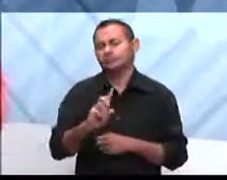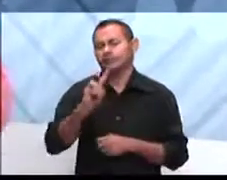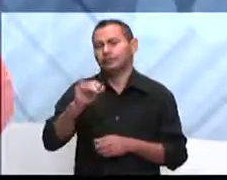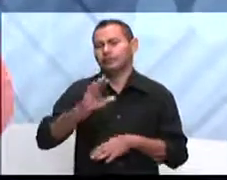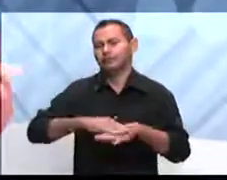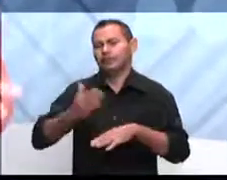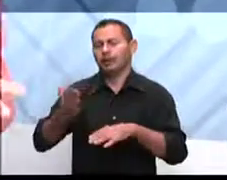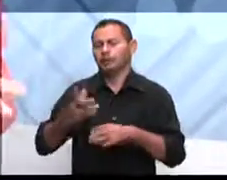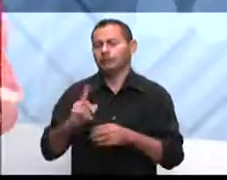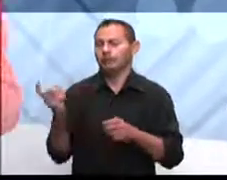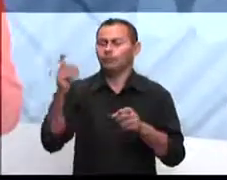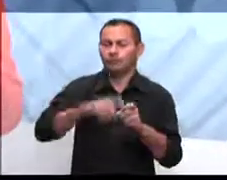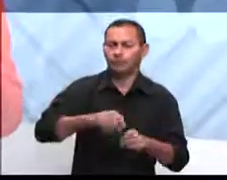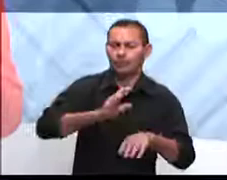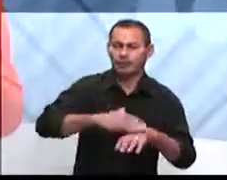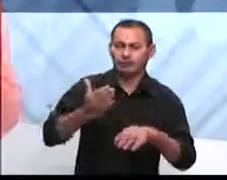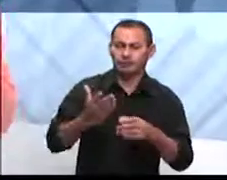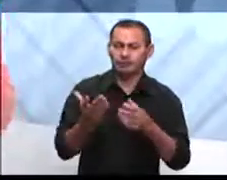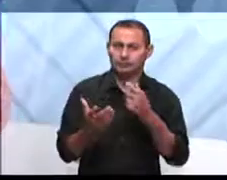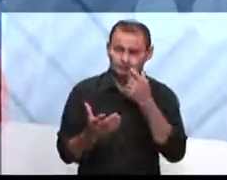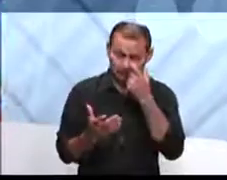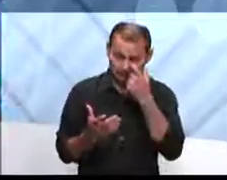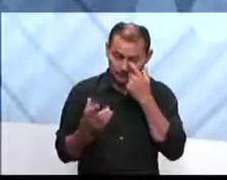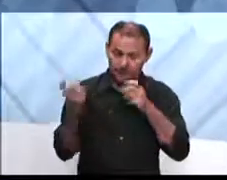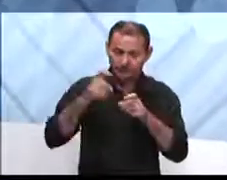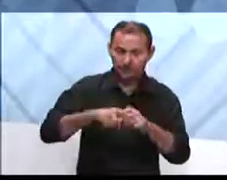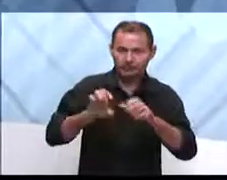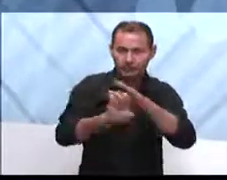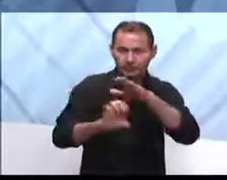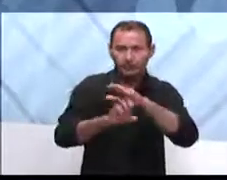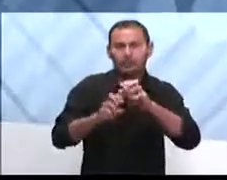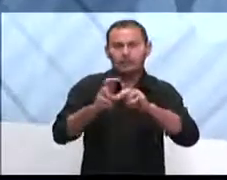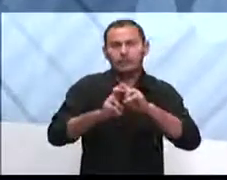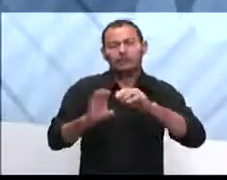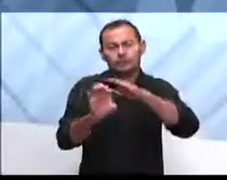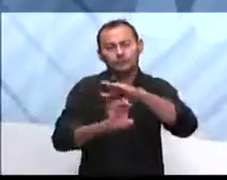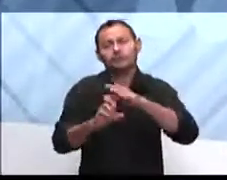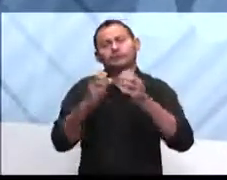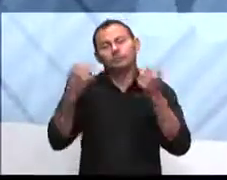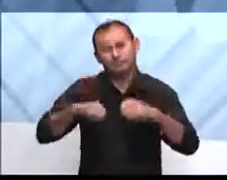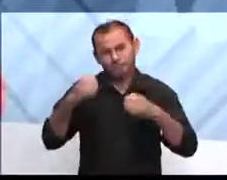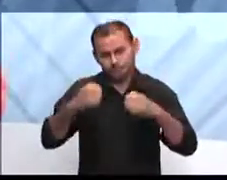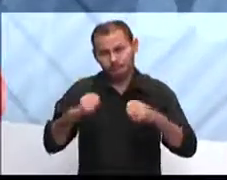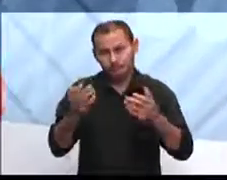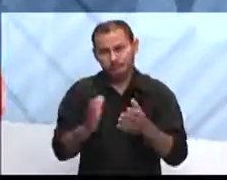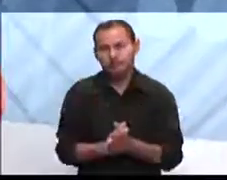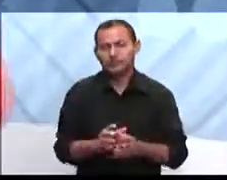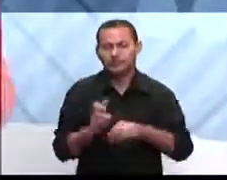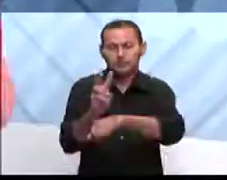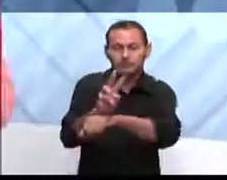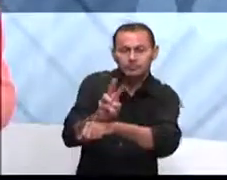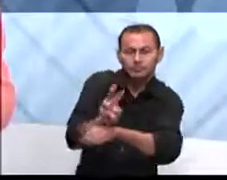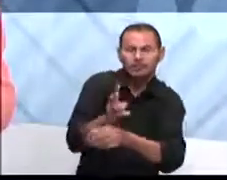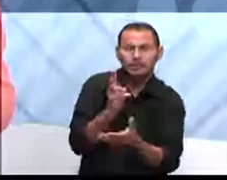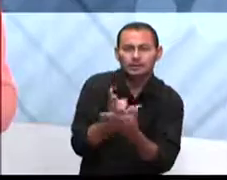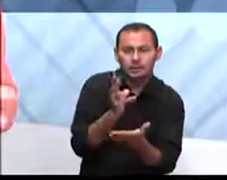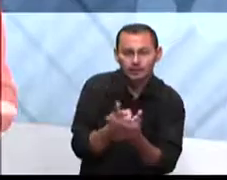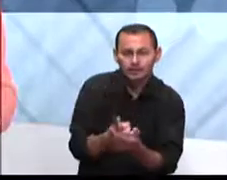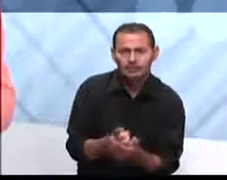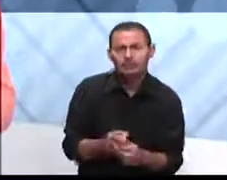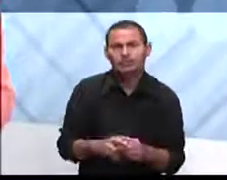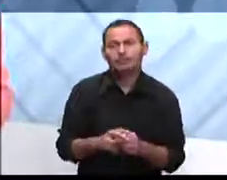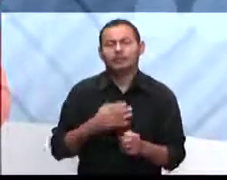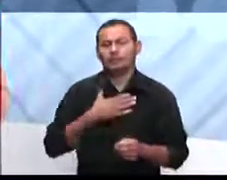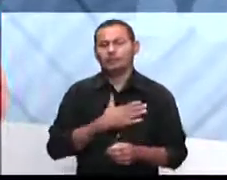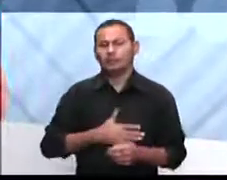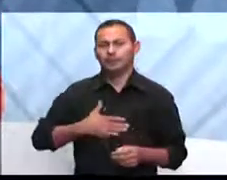vai mais, não volta mais àquela empresa. E por isso que as empresas, elas precisam monitorar sempre, né, a questão